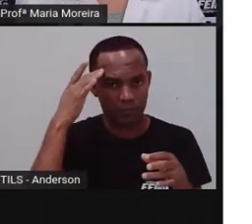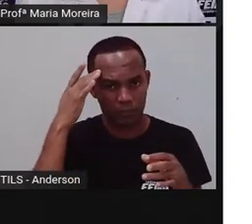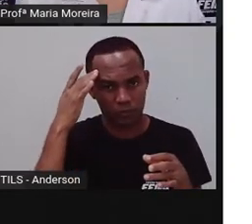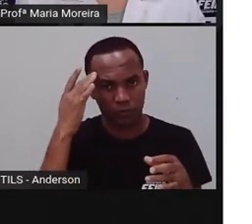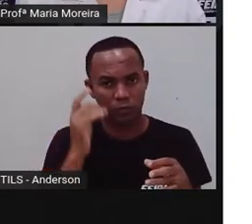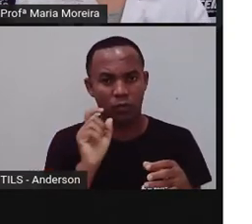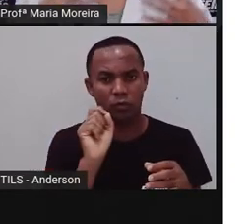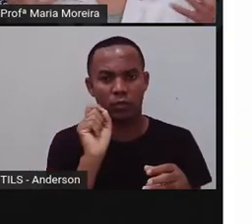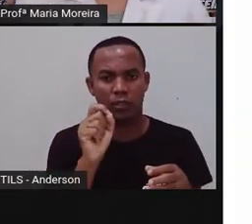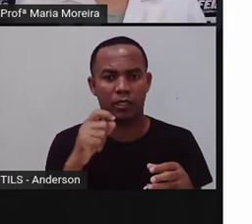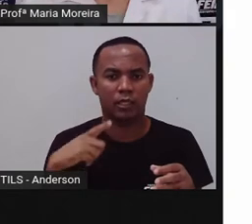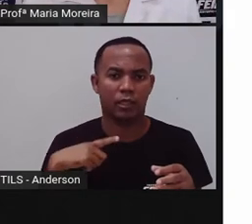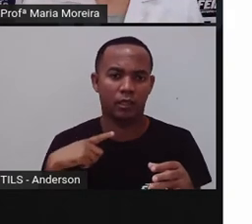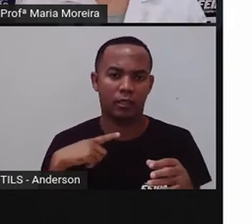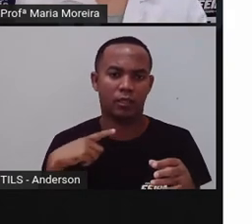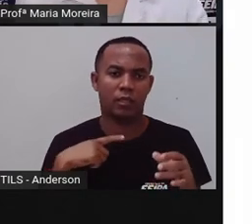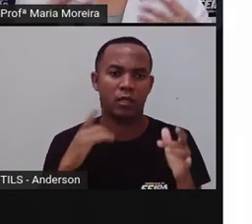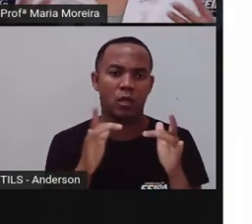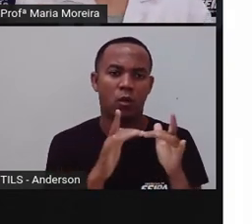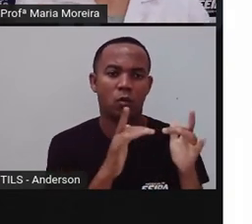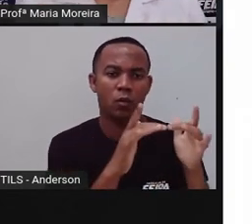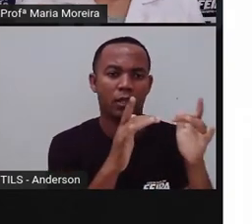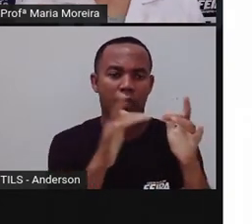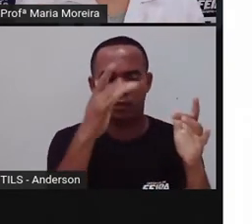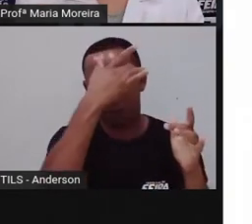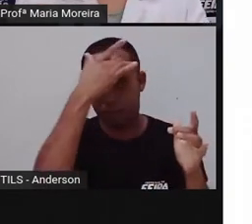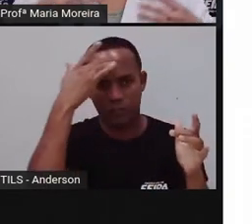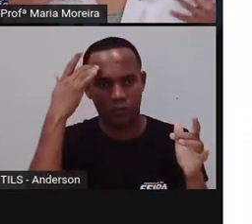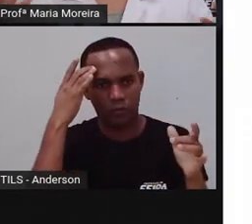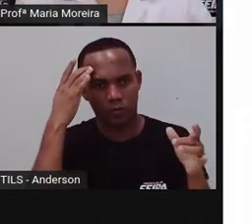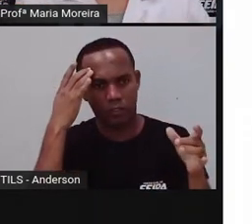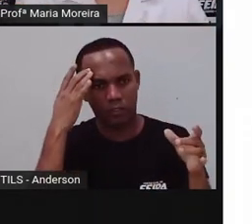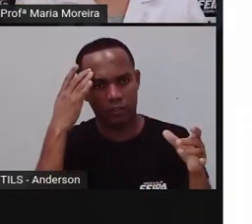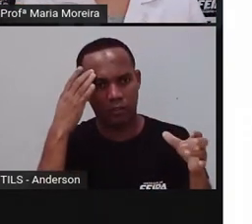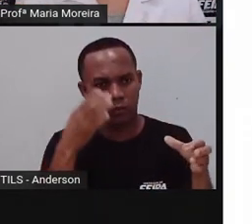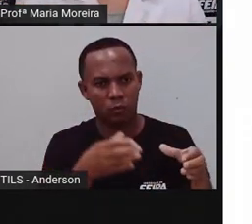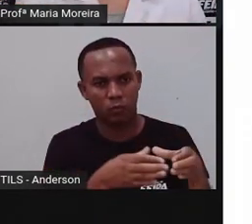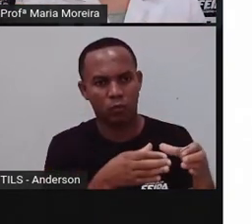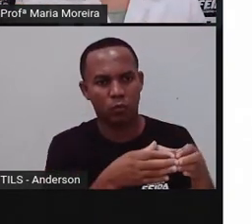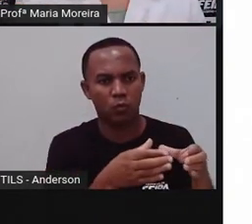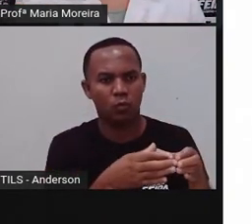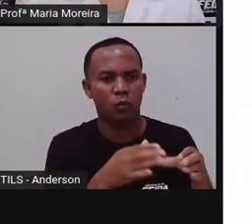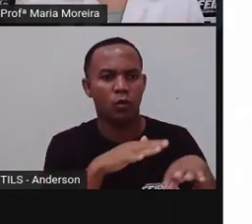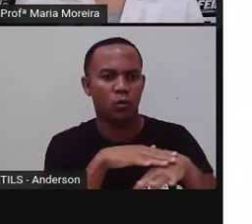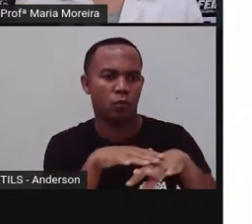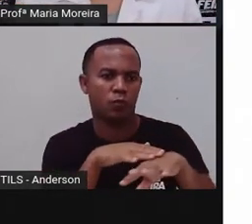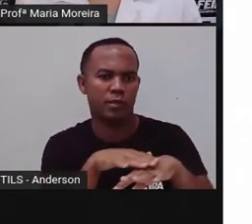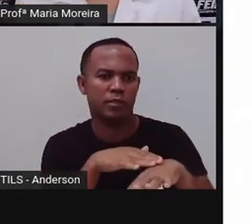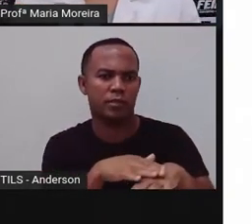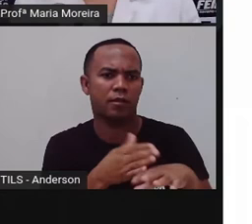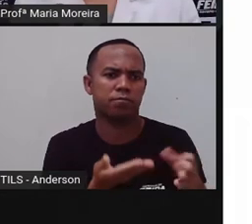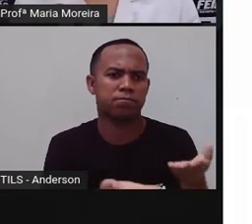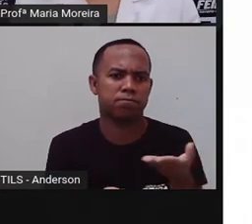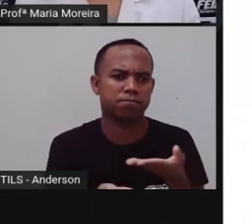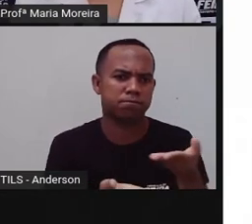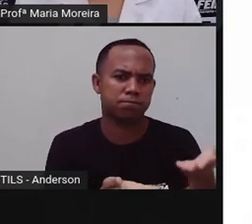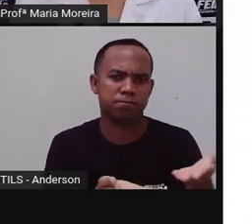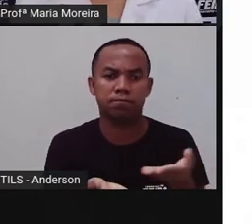elas tenham contato, na verdade, com outras pessoas, que elas consigam conversar, né? E que elas, na verdade,